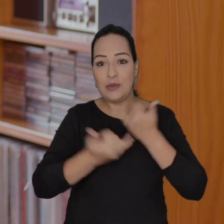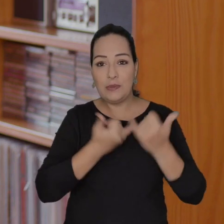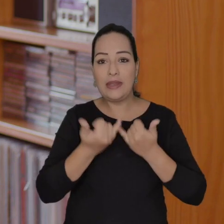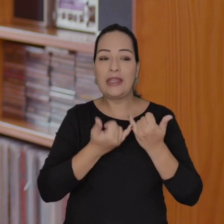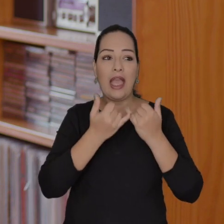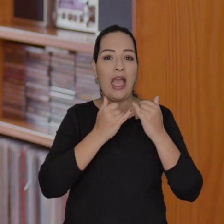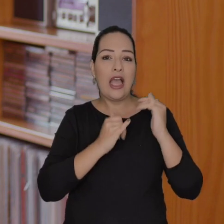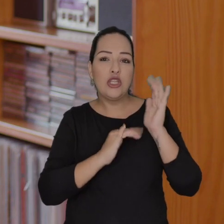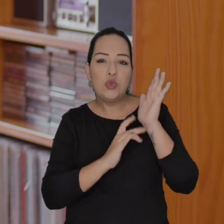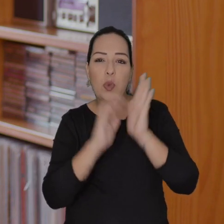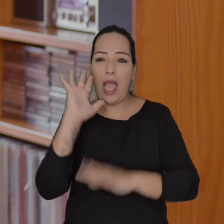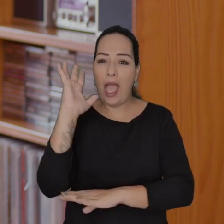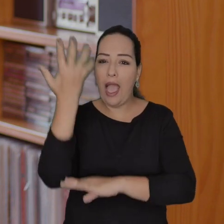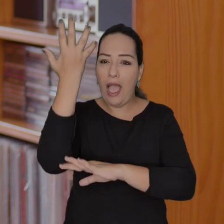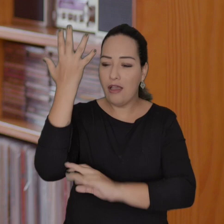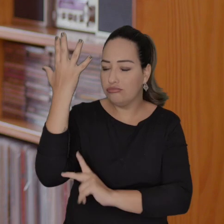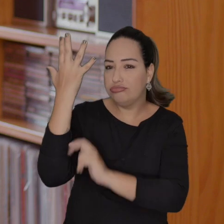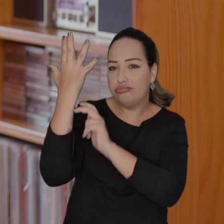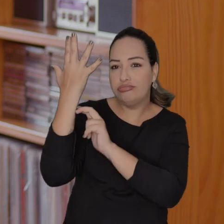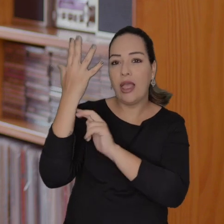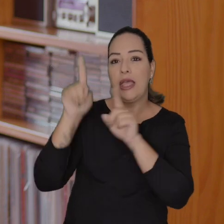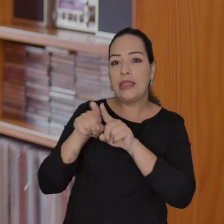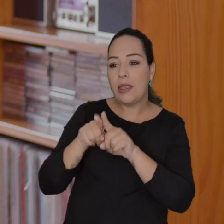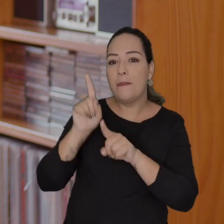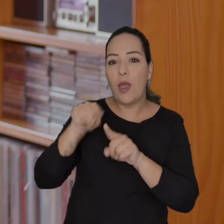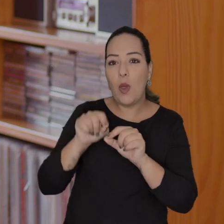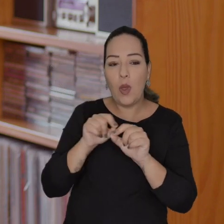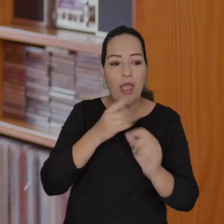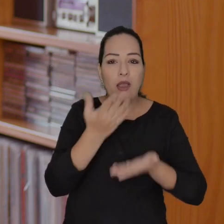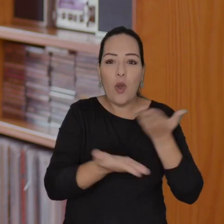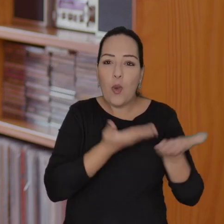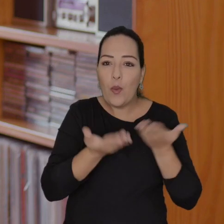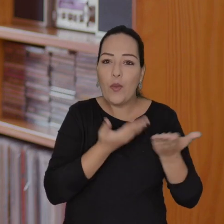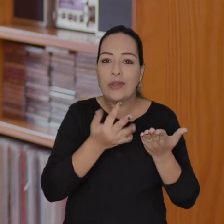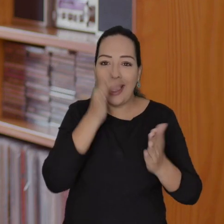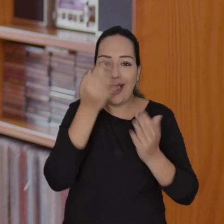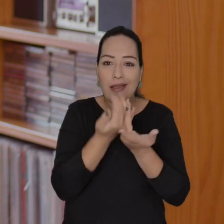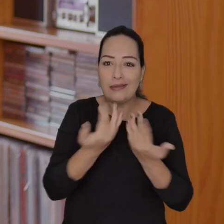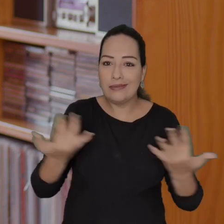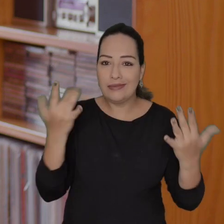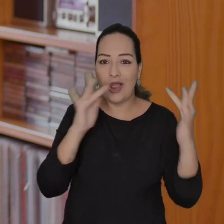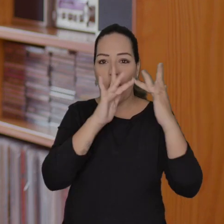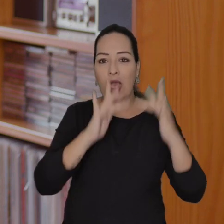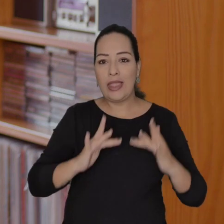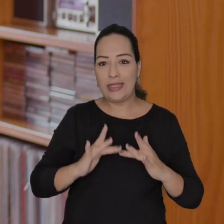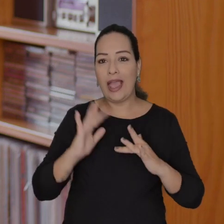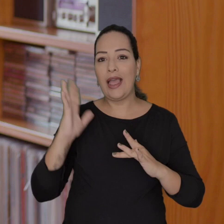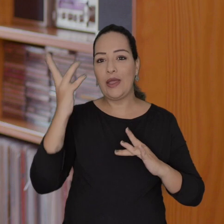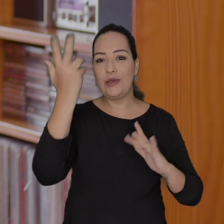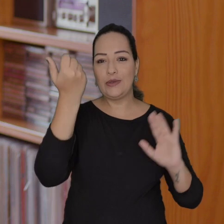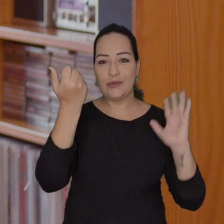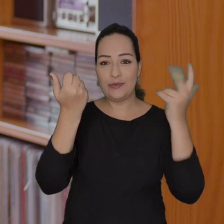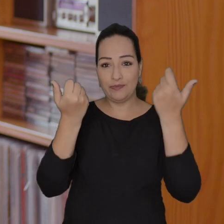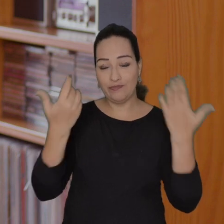né, de brincar, de subir em árvore, de lidar com as plantas, de estar em contato com a natureza. Não todas as